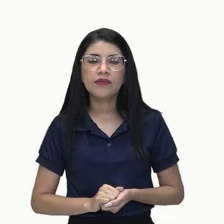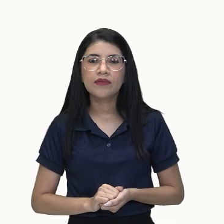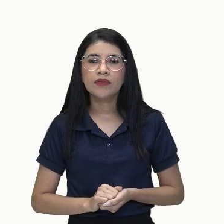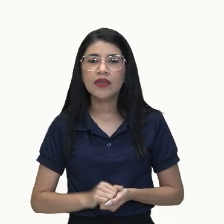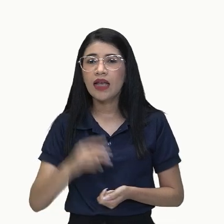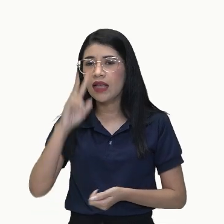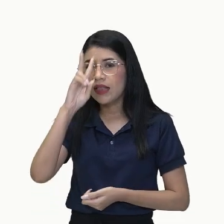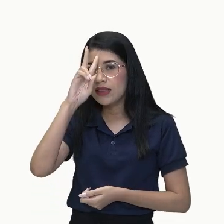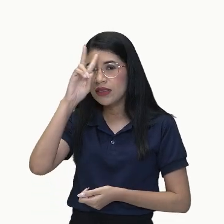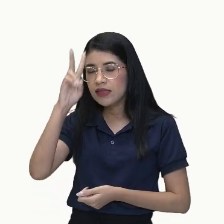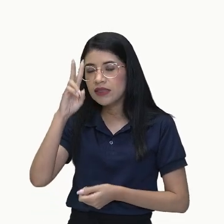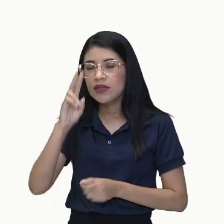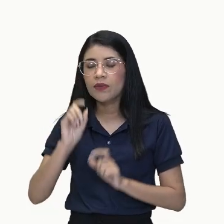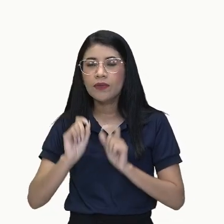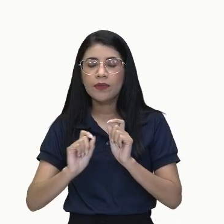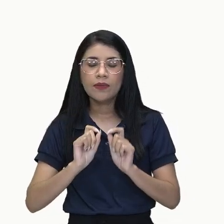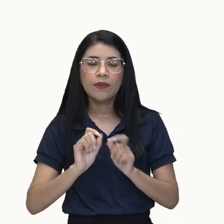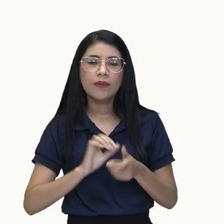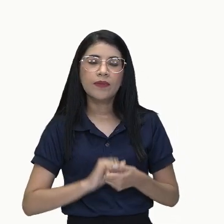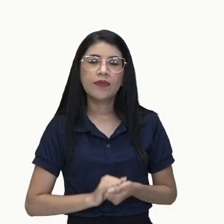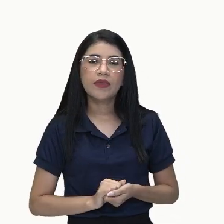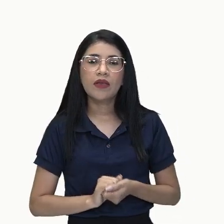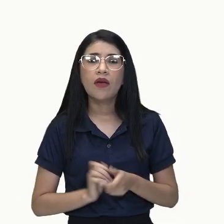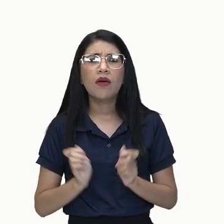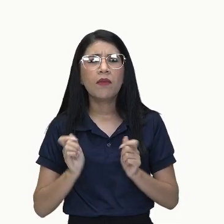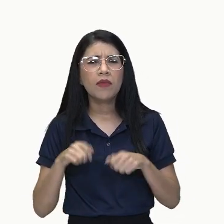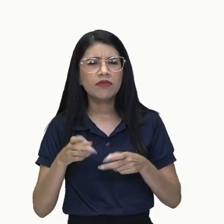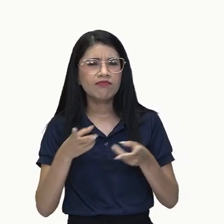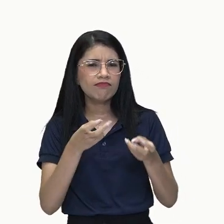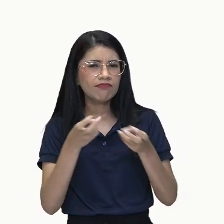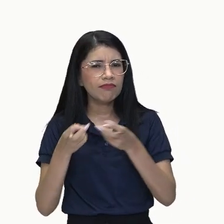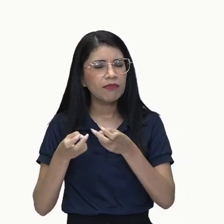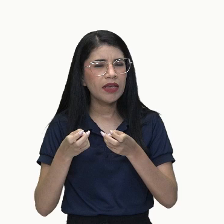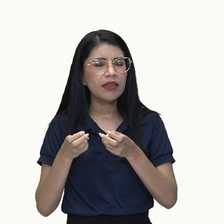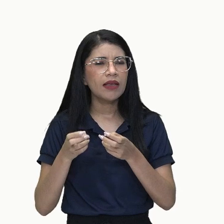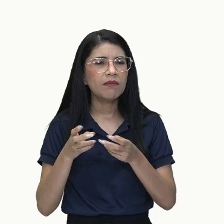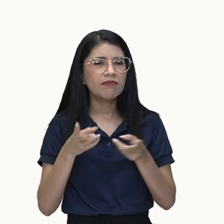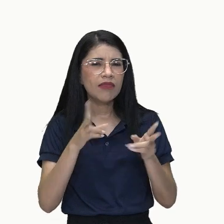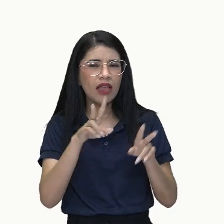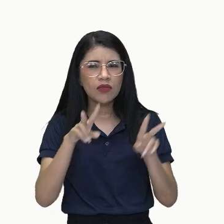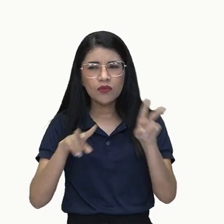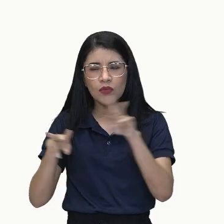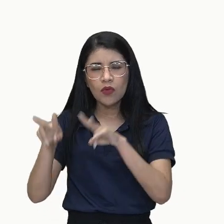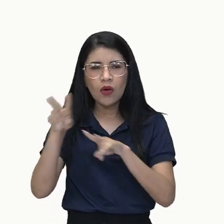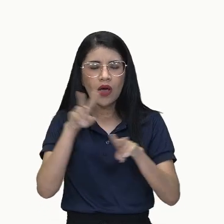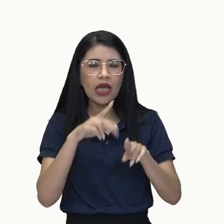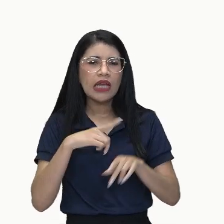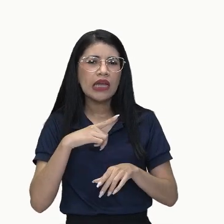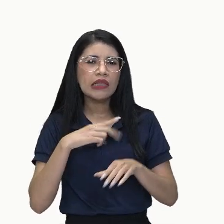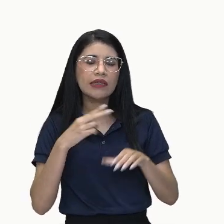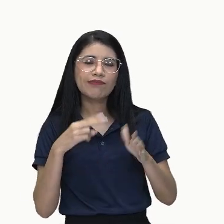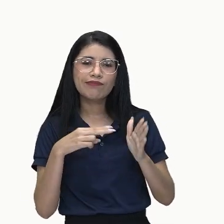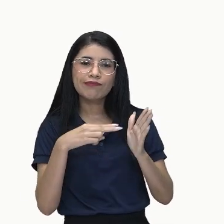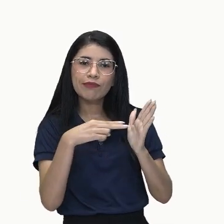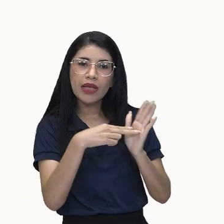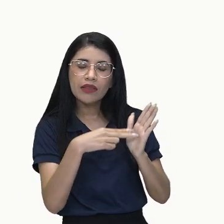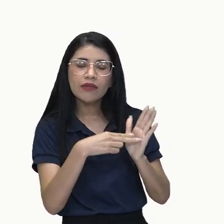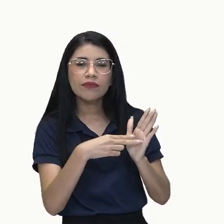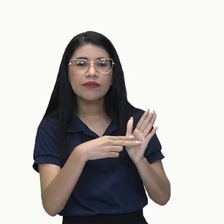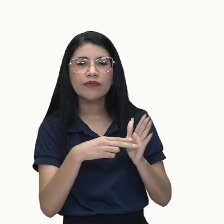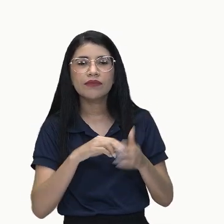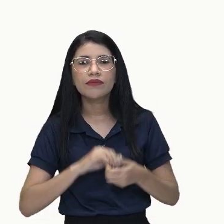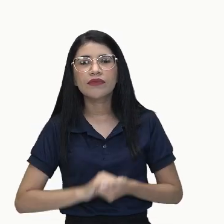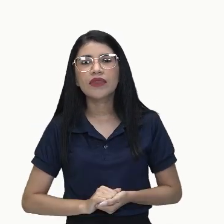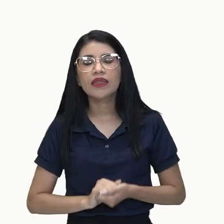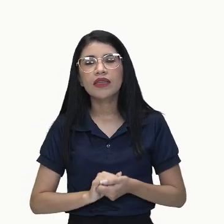da tensão elétrica. E você pode estar olhando aí ao seu redor e tem uma tomada. E essa